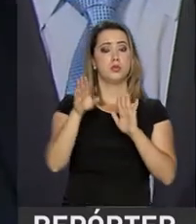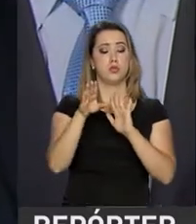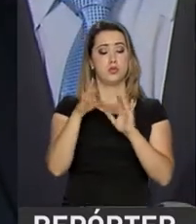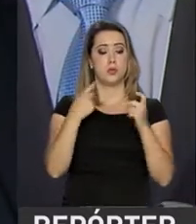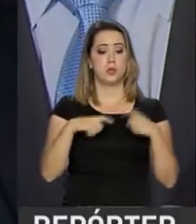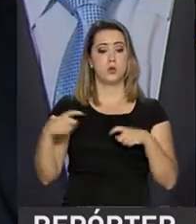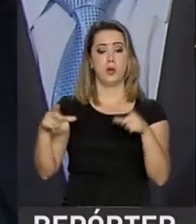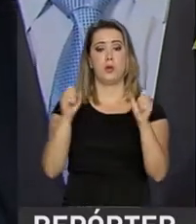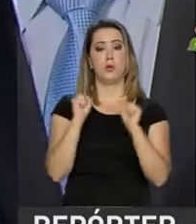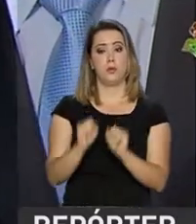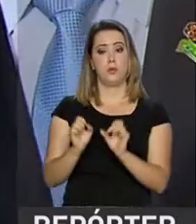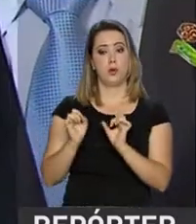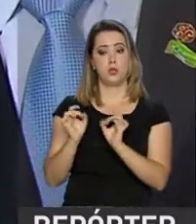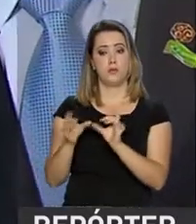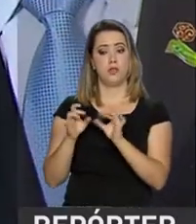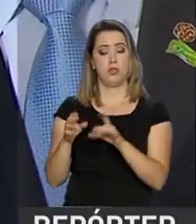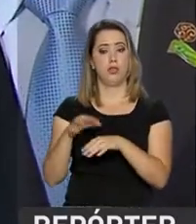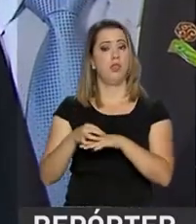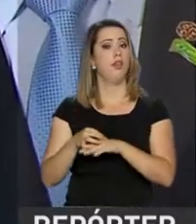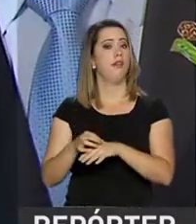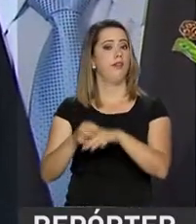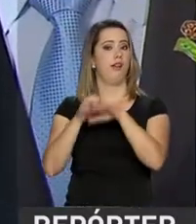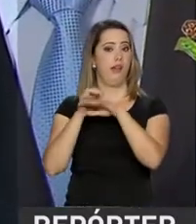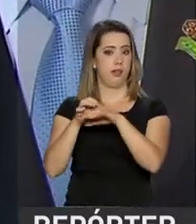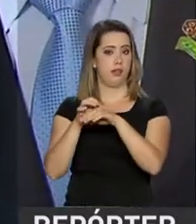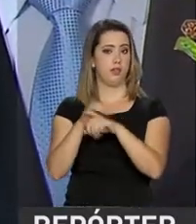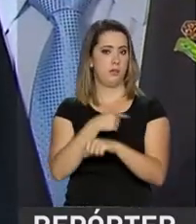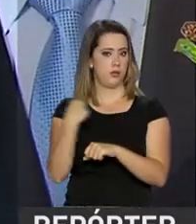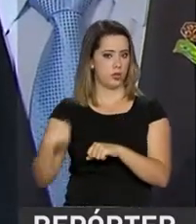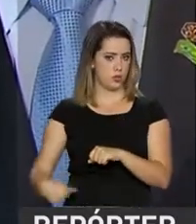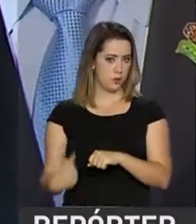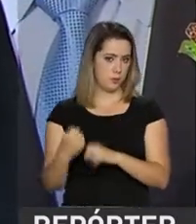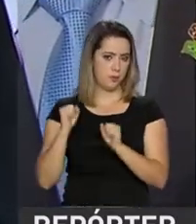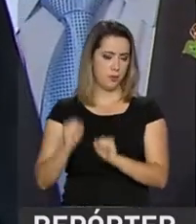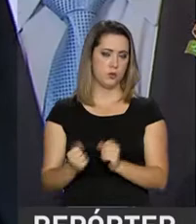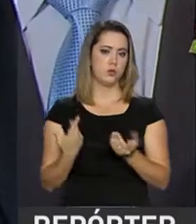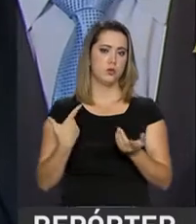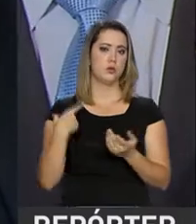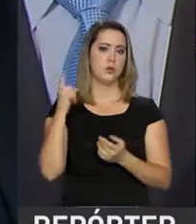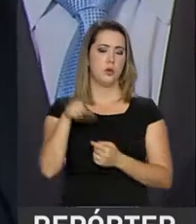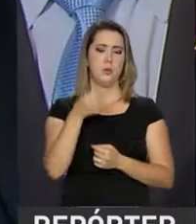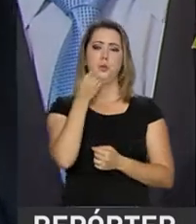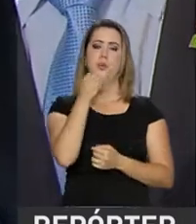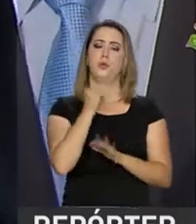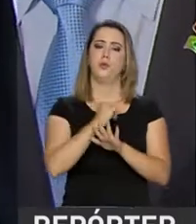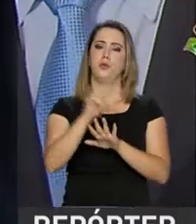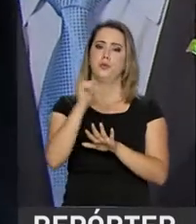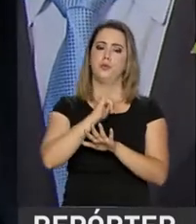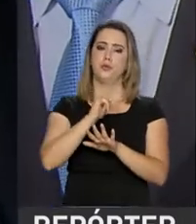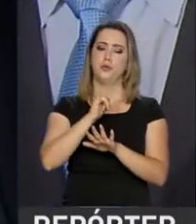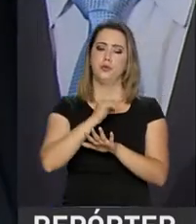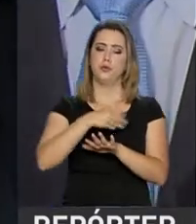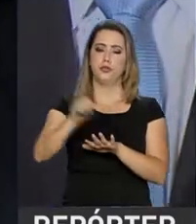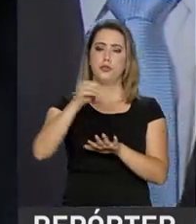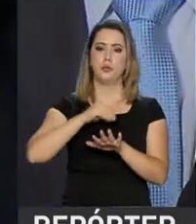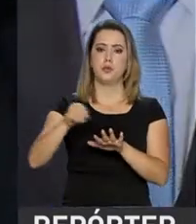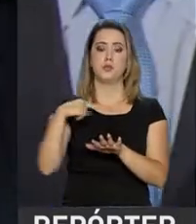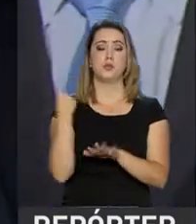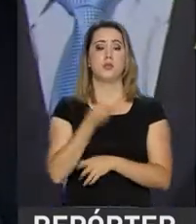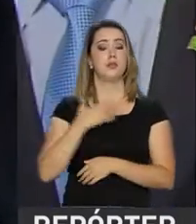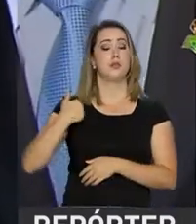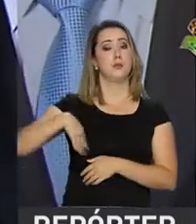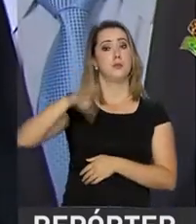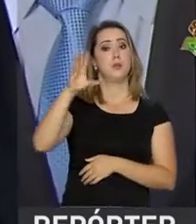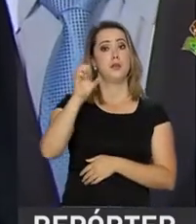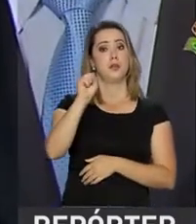frigoríficas as de novos seguros poderão exportar para a china e isso é uma notícia muito boa para o brasil nós temos mais nós temos mais de